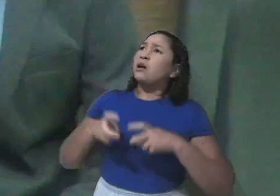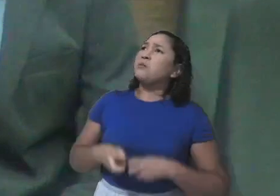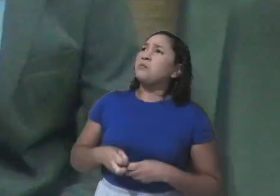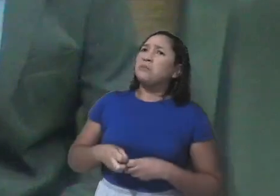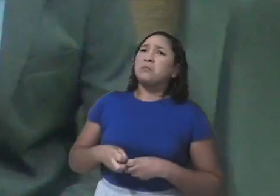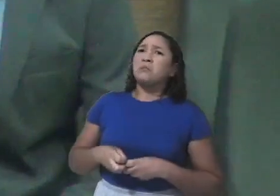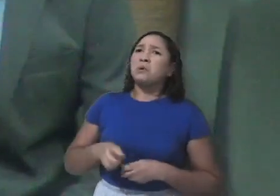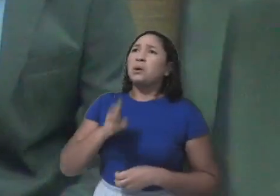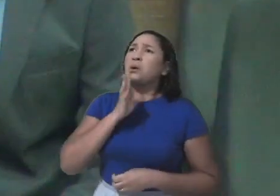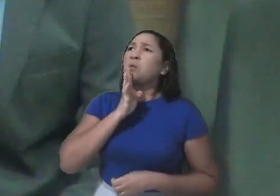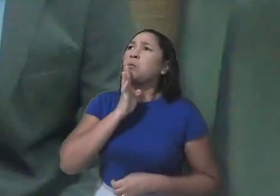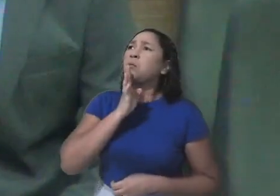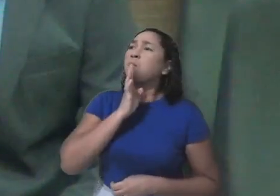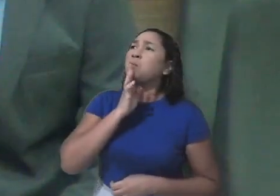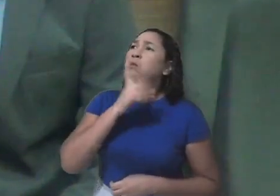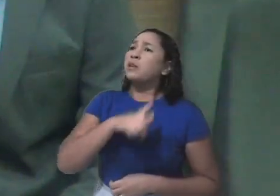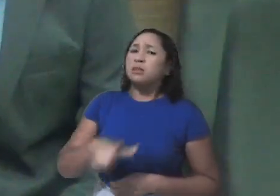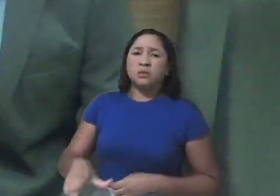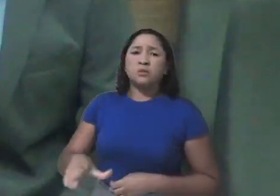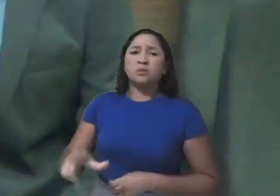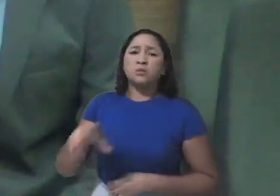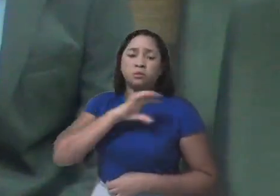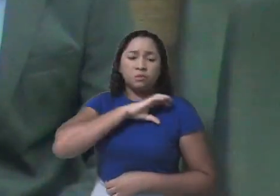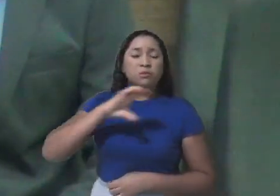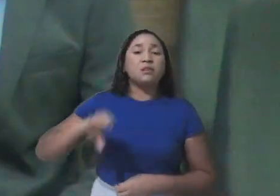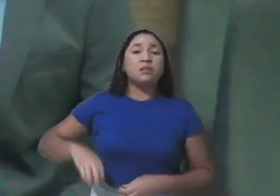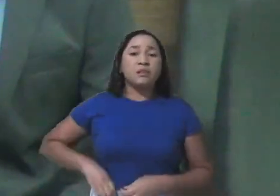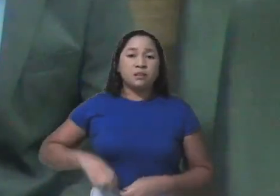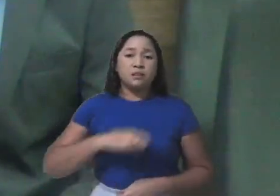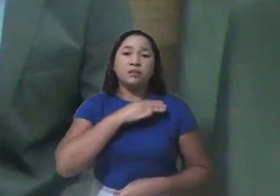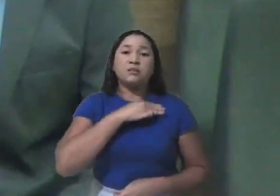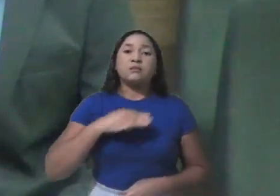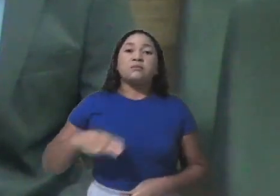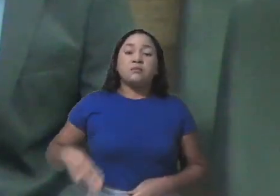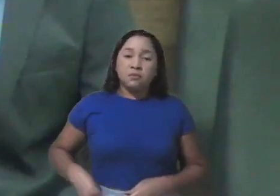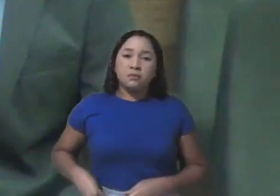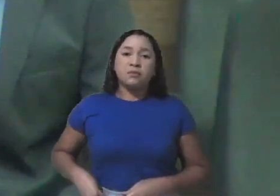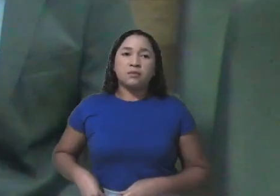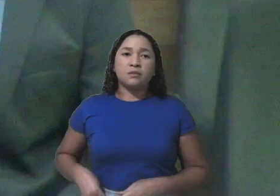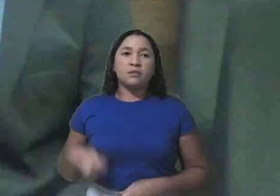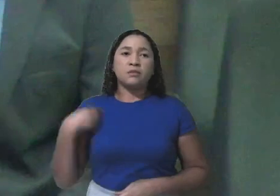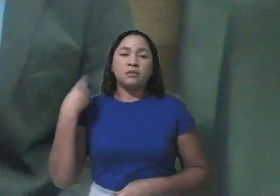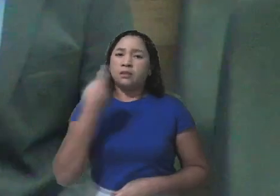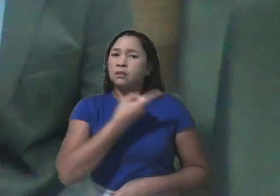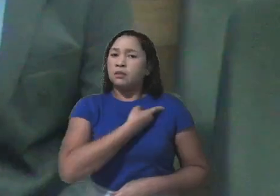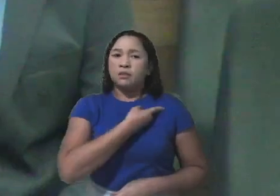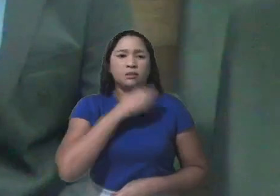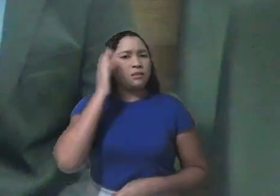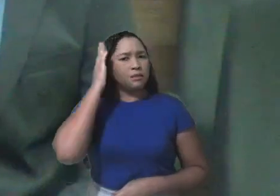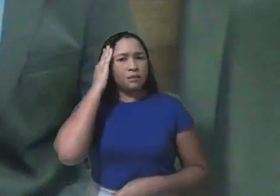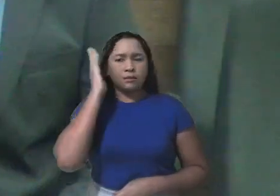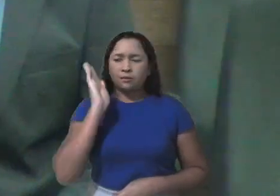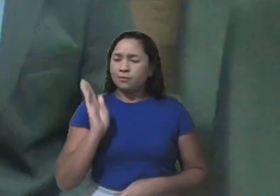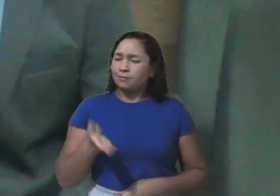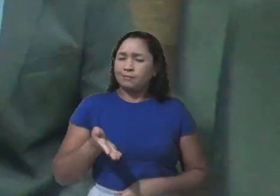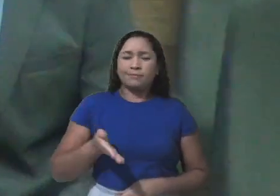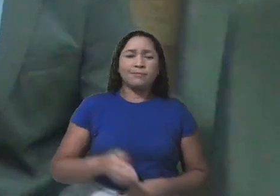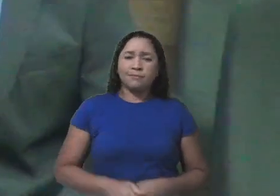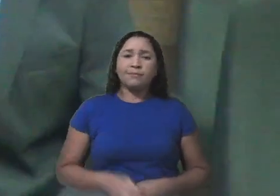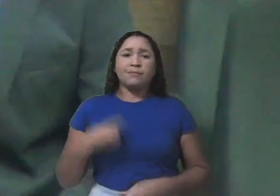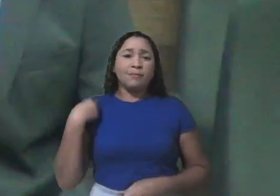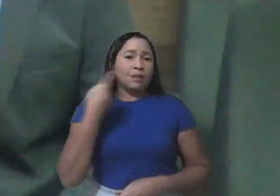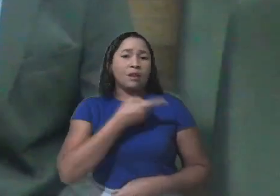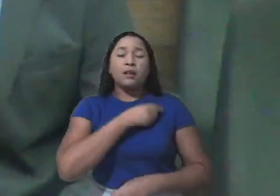já tínhamos reconhecido que Cristo era o Messias e nós aguardamos a sua volta como